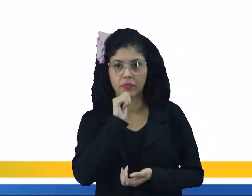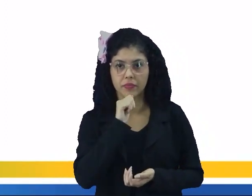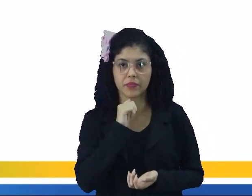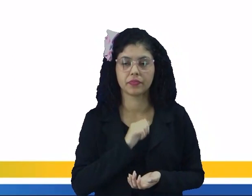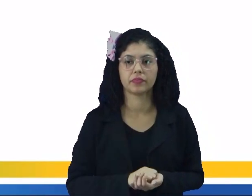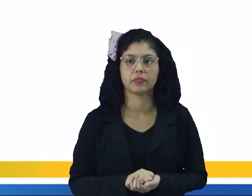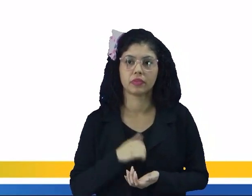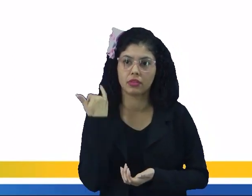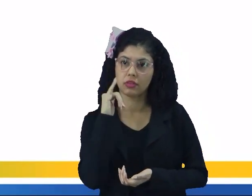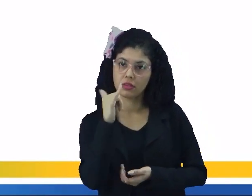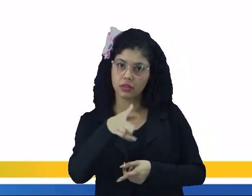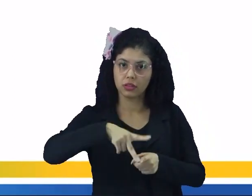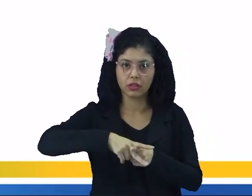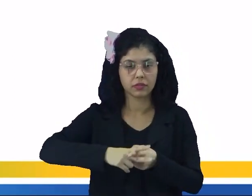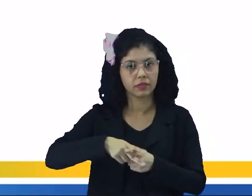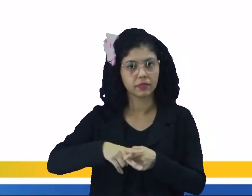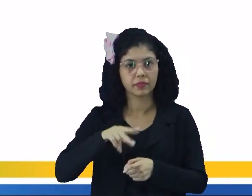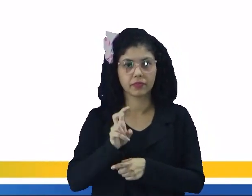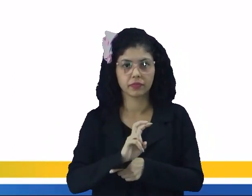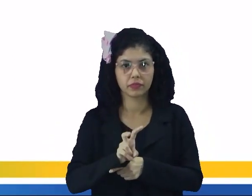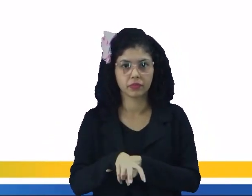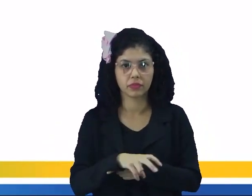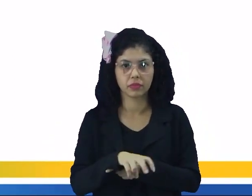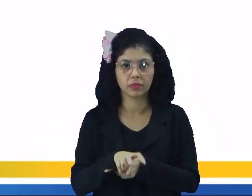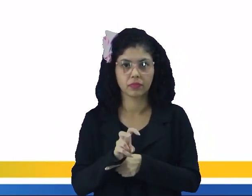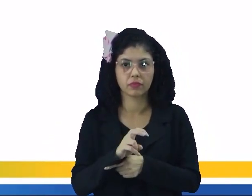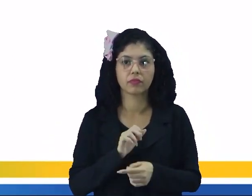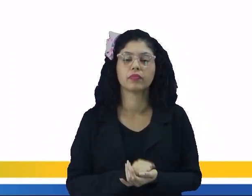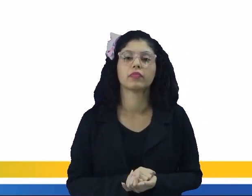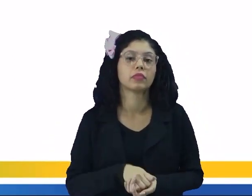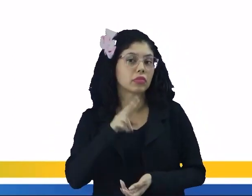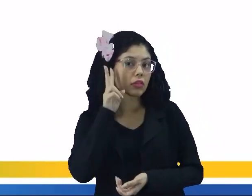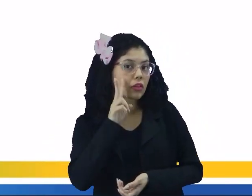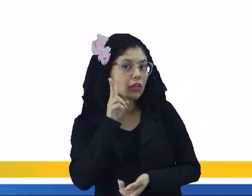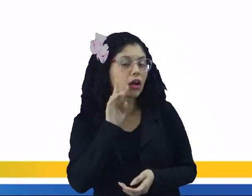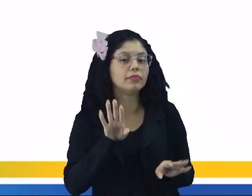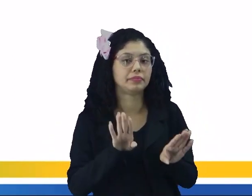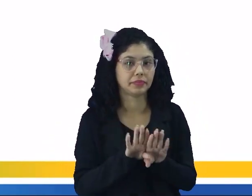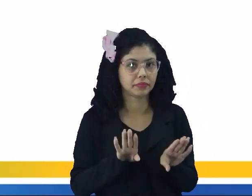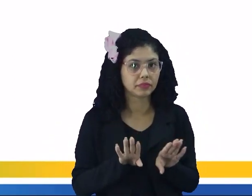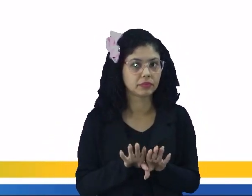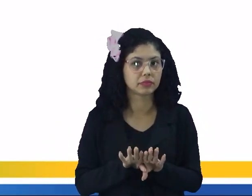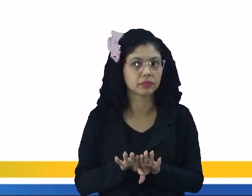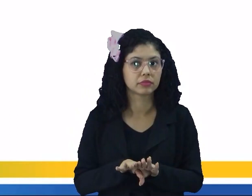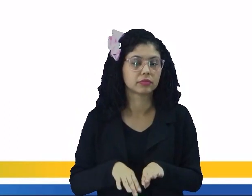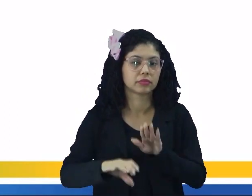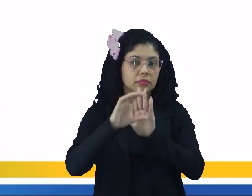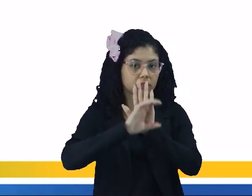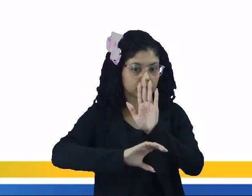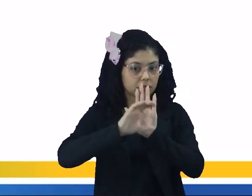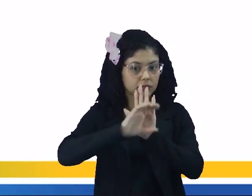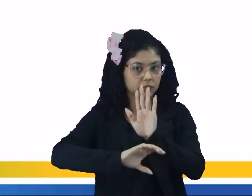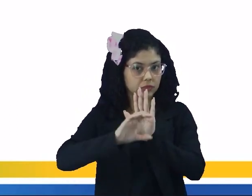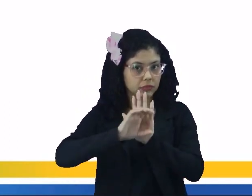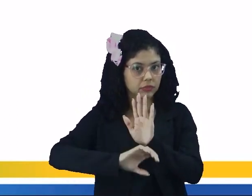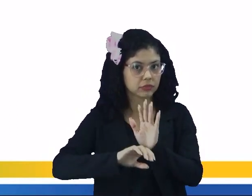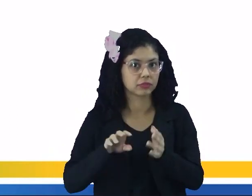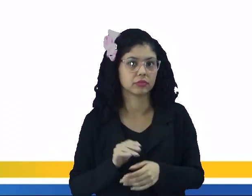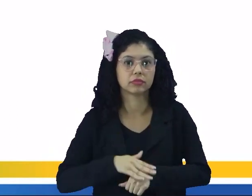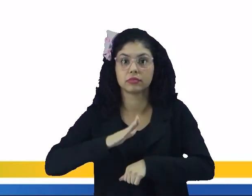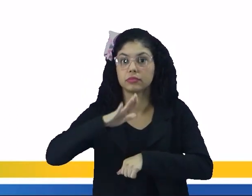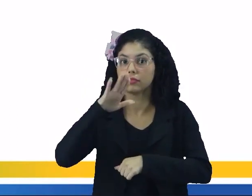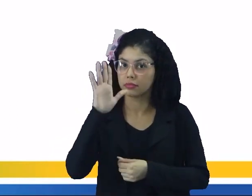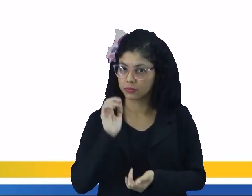gravitação. E quinto, energia mecânica. Lembrando, pessoal, que esses conteúdos, né, são dos